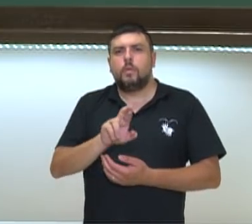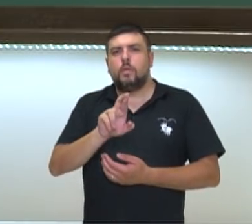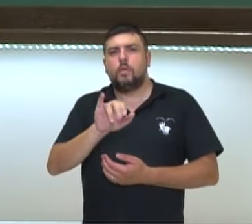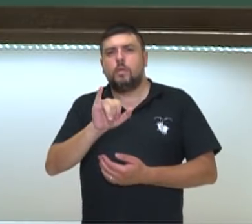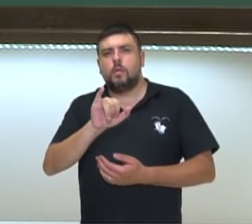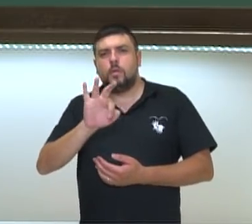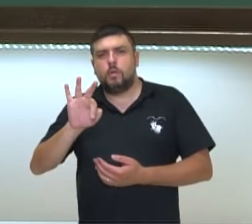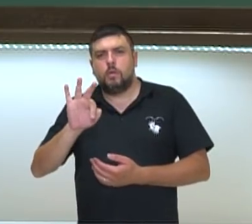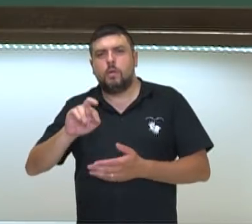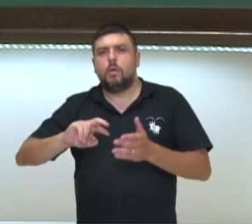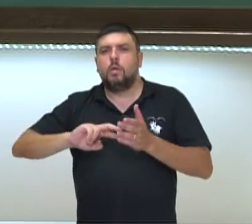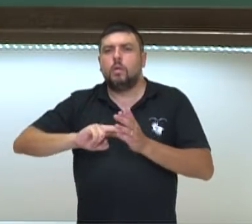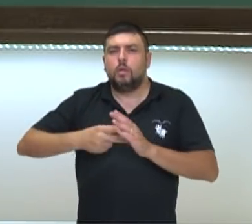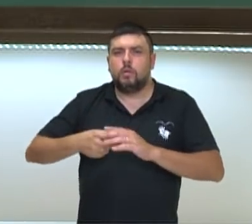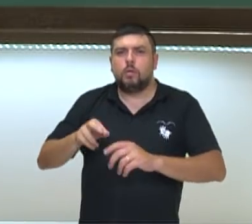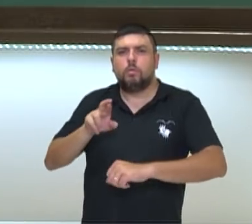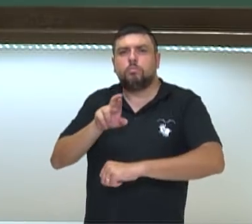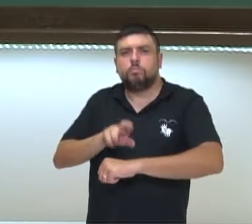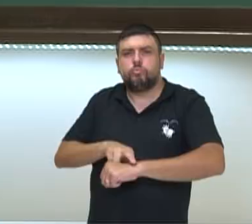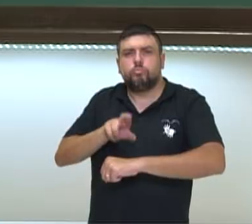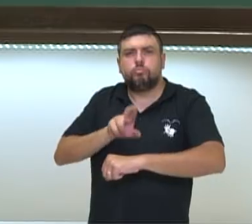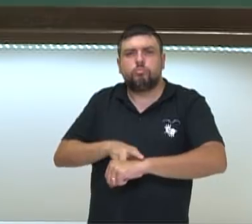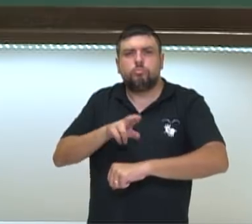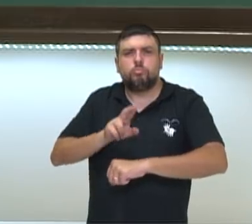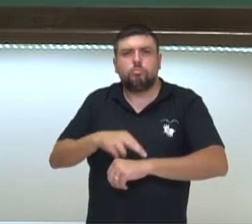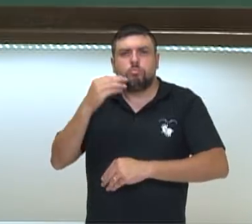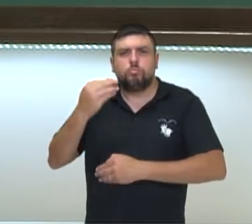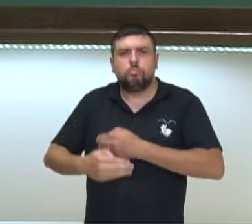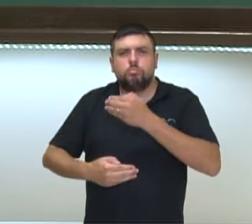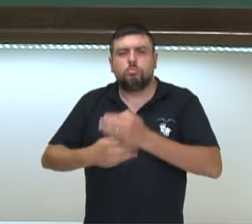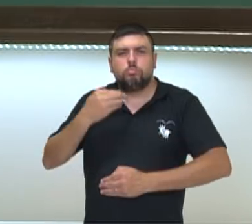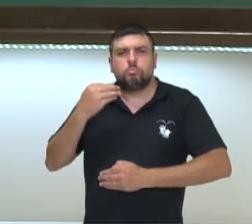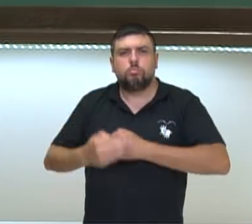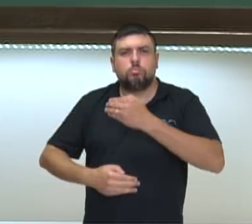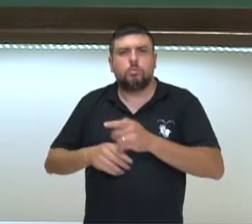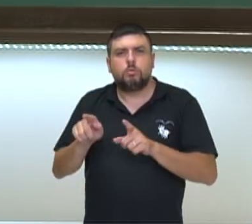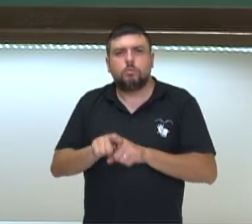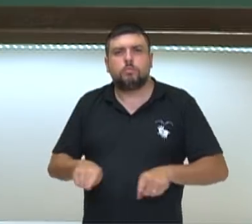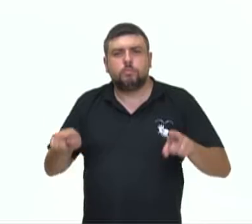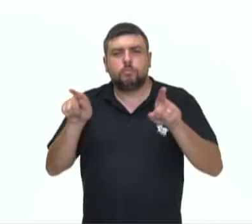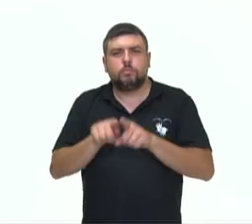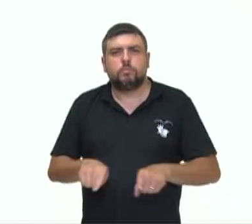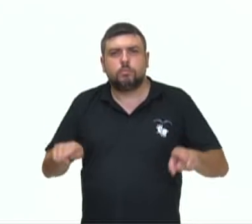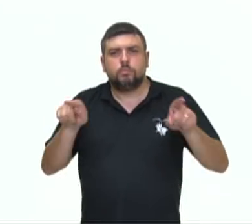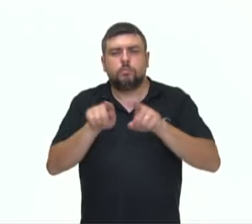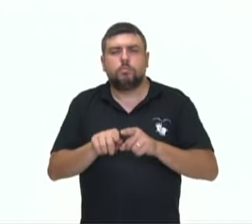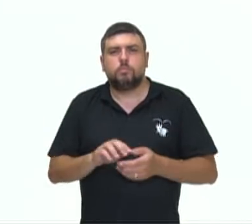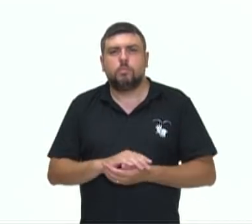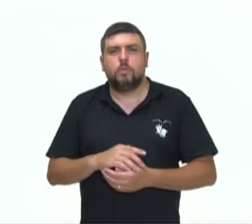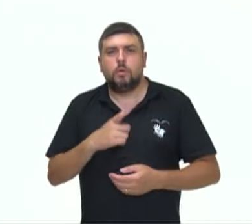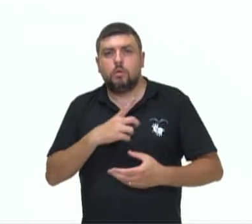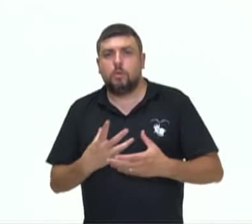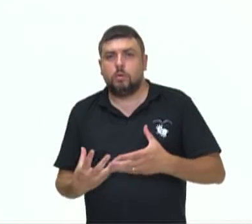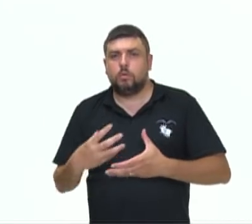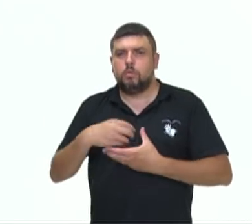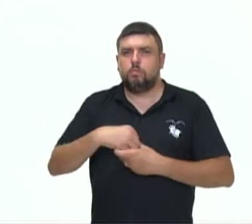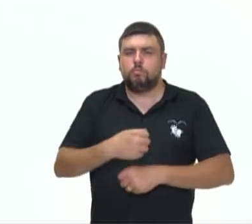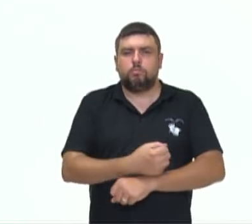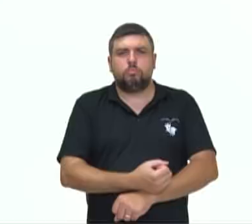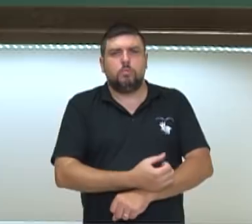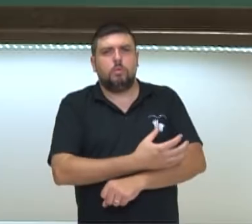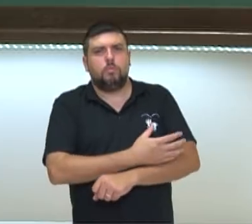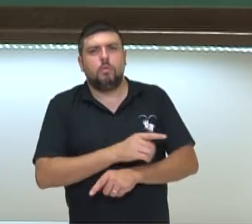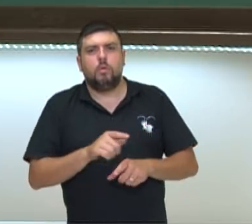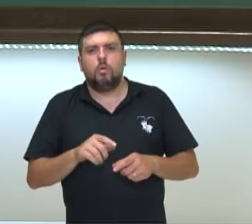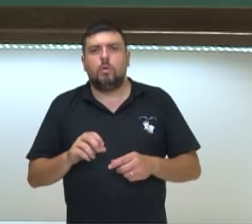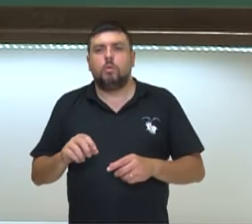ritmo. Então, quer dizer, sempre o mesmo ritmo, repetindo os mesmos gestos. E ele canaliza emoções e organiza grupos sociais.